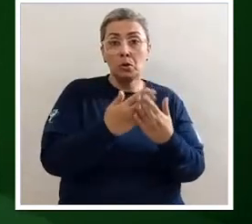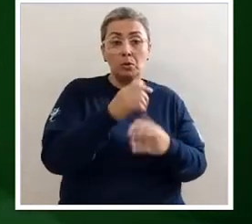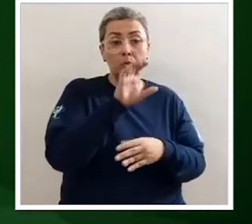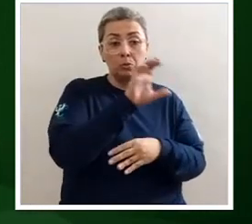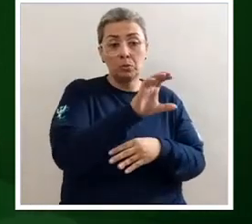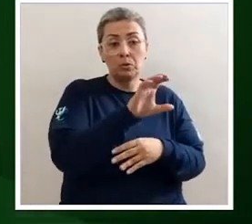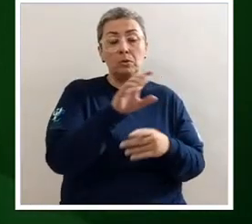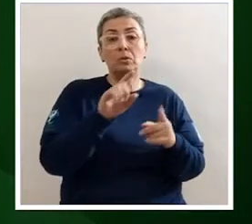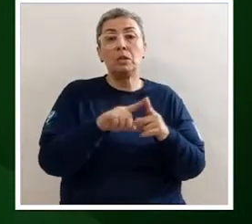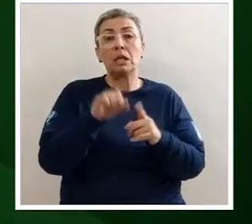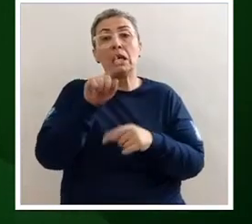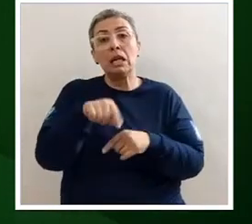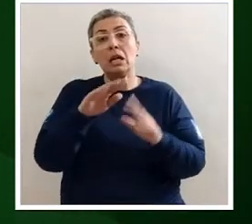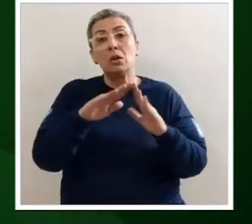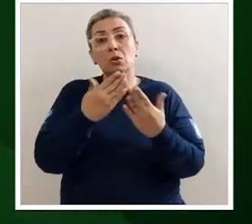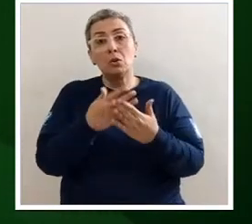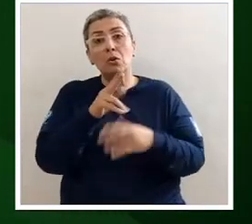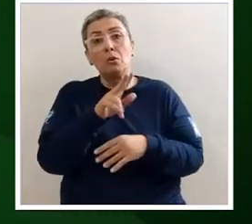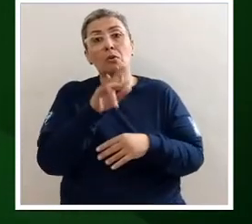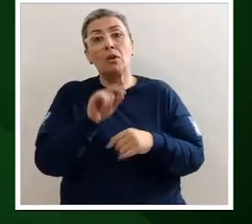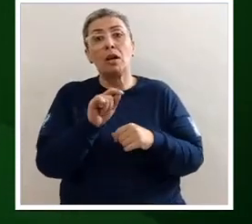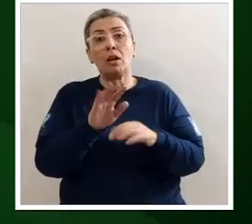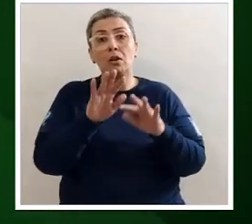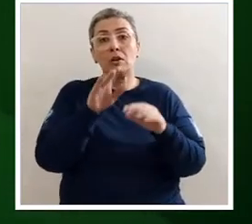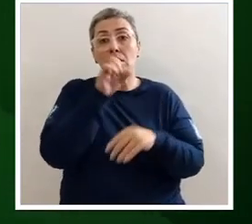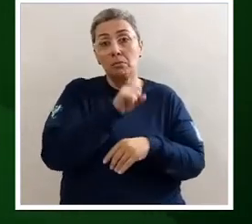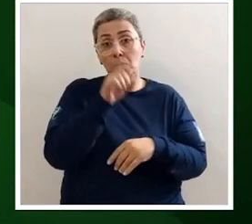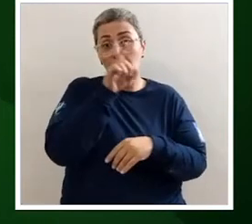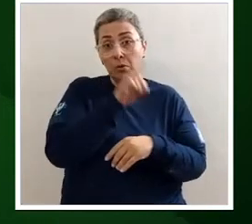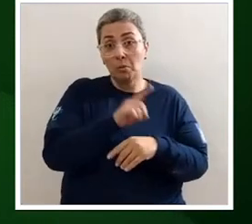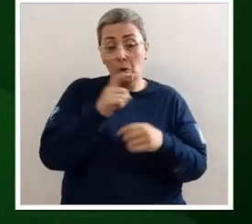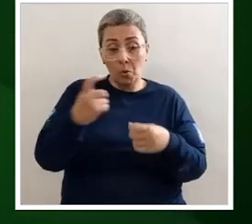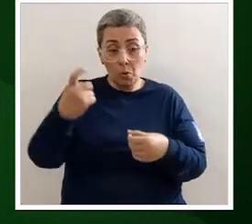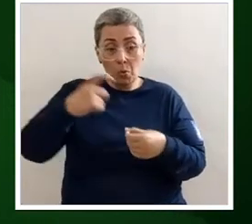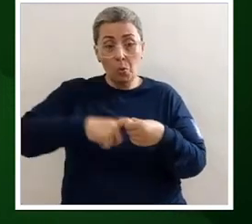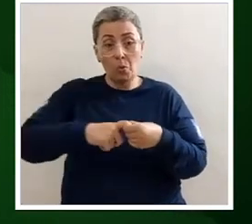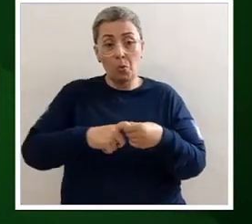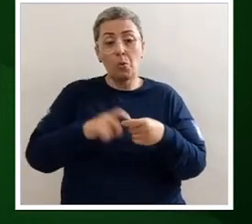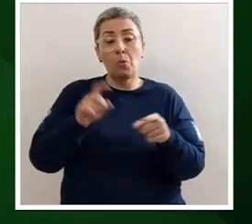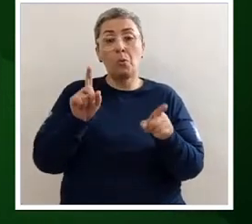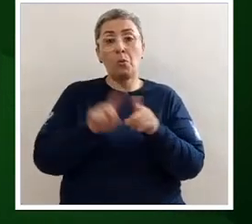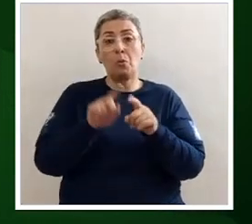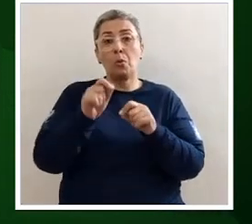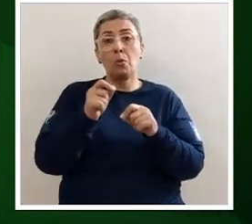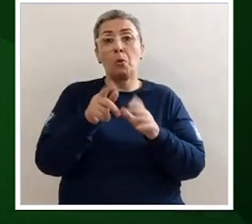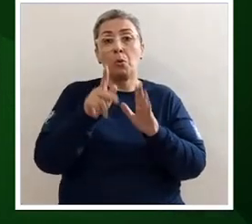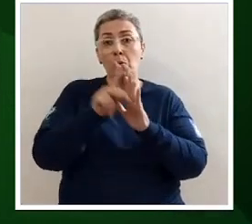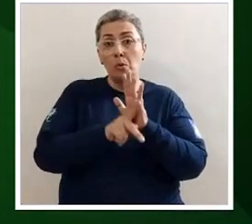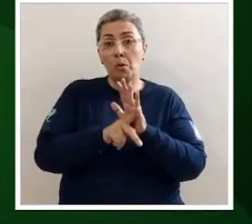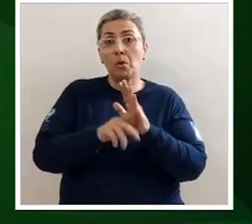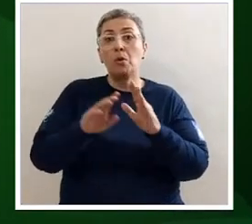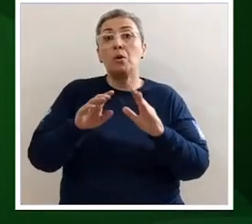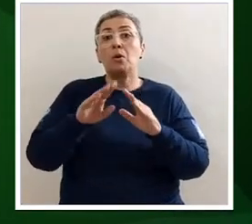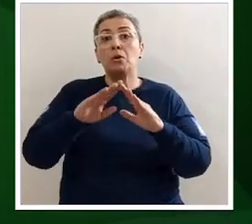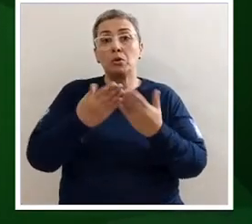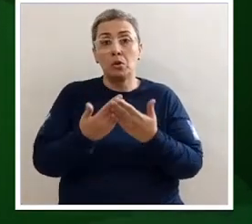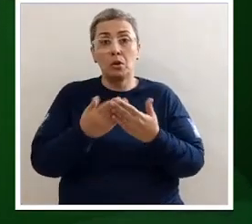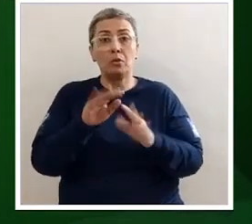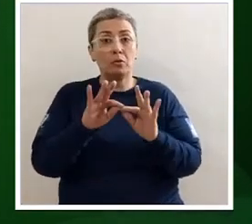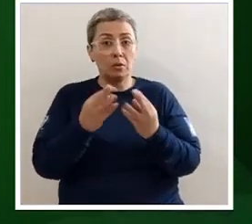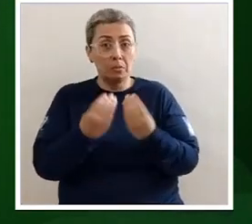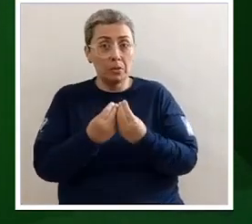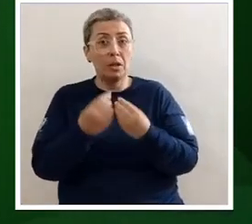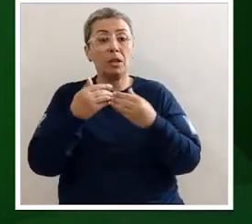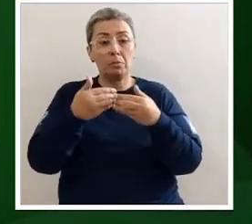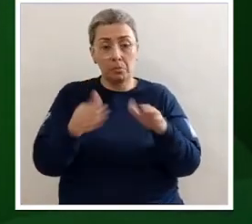região e essa escola Iria no final de semana em parceria com o programa escola da família era uma escola que